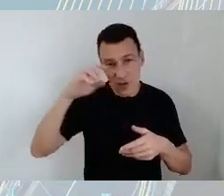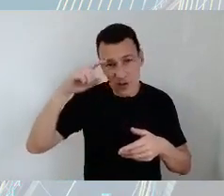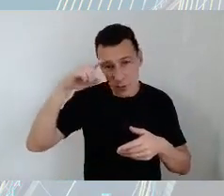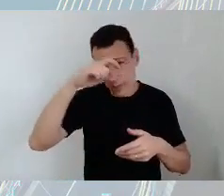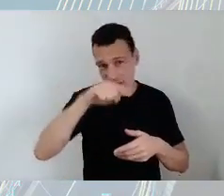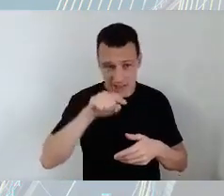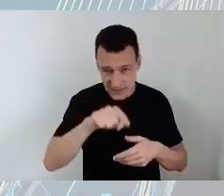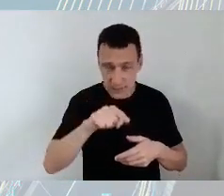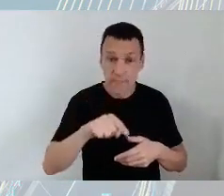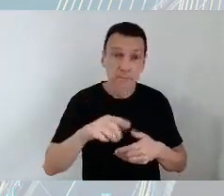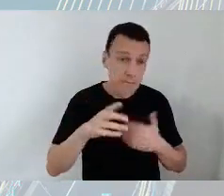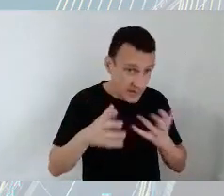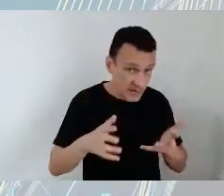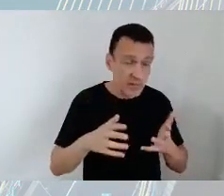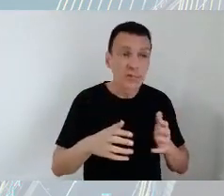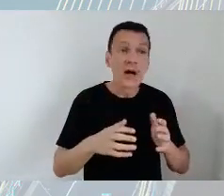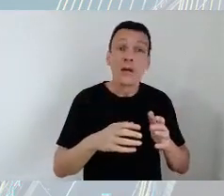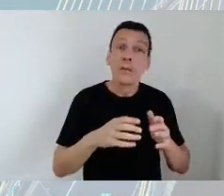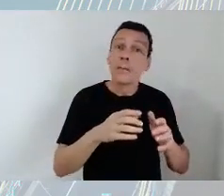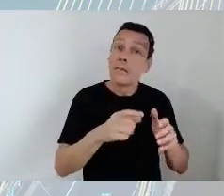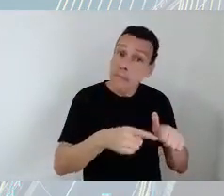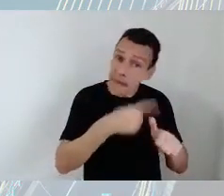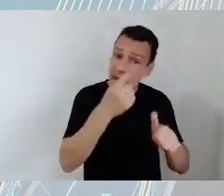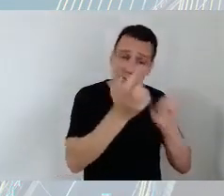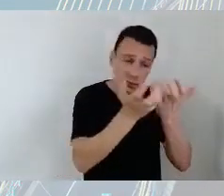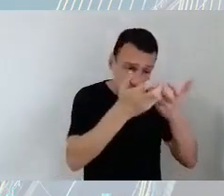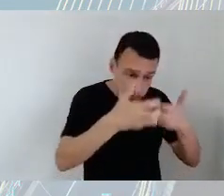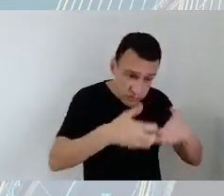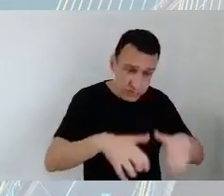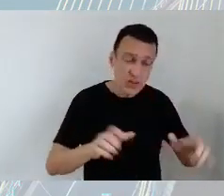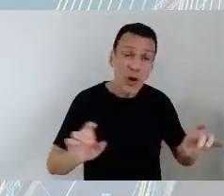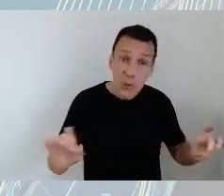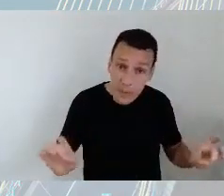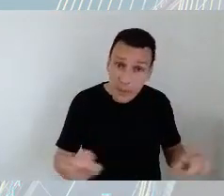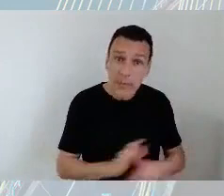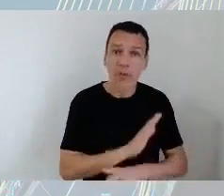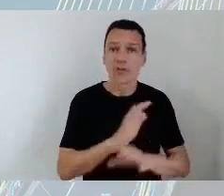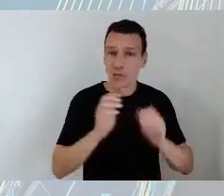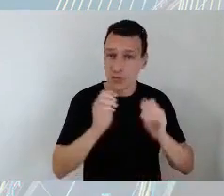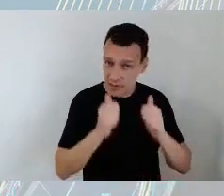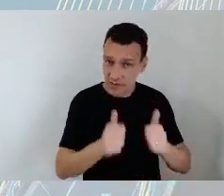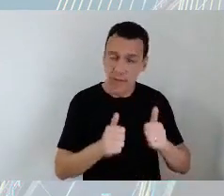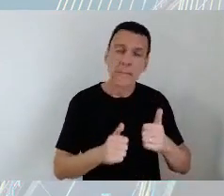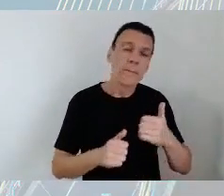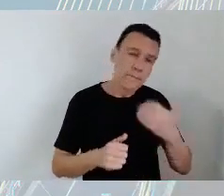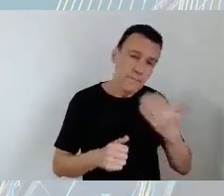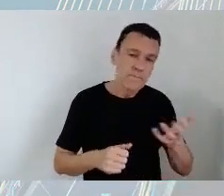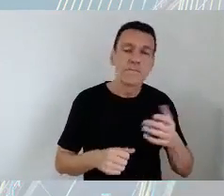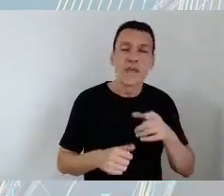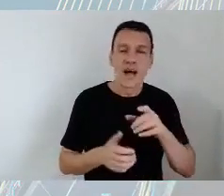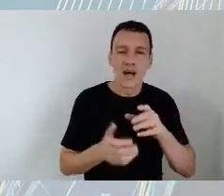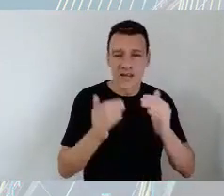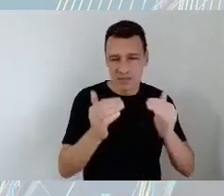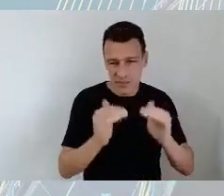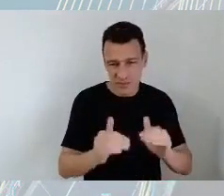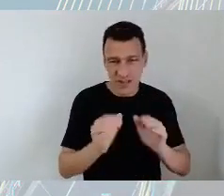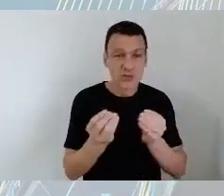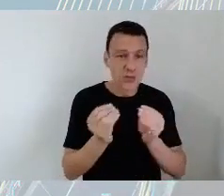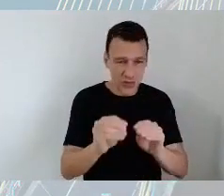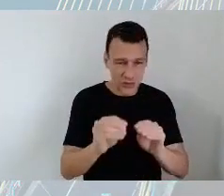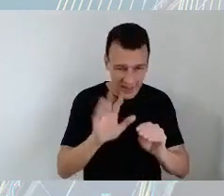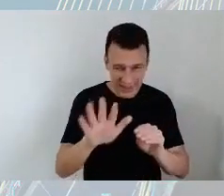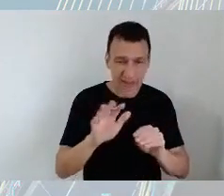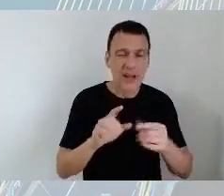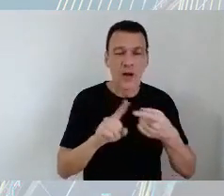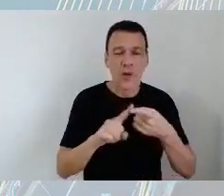função executar completamente. E dentro desses parâmetros, o que eu estou passando? O modelo, que é aquele modelo que a gente viu lá atrás, no início, e a lista